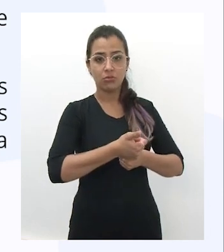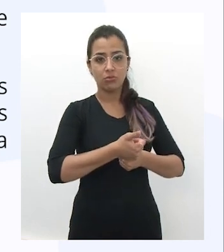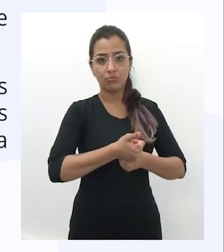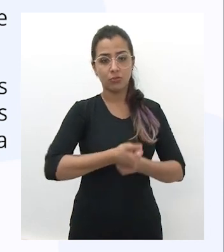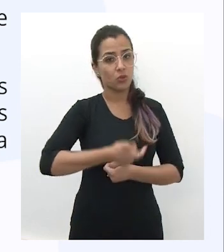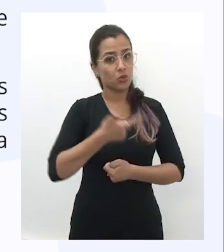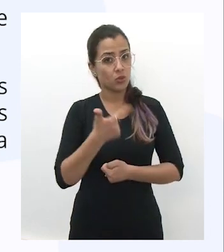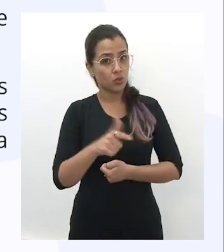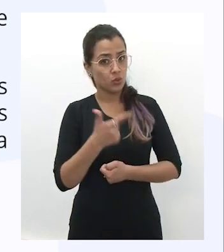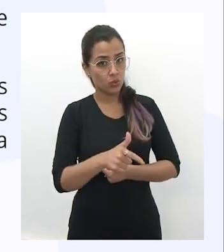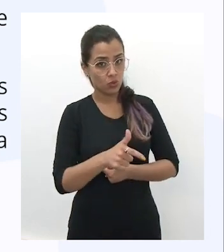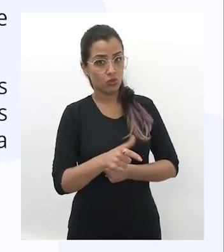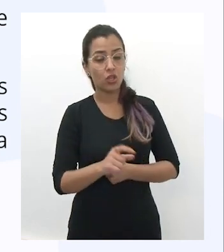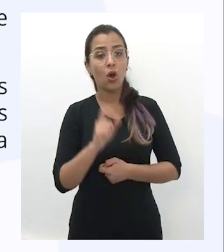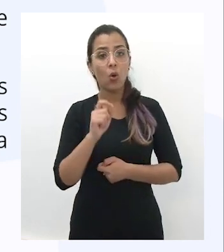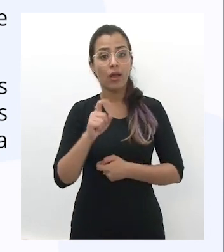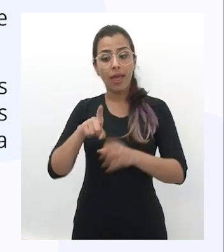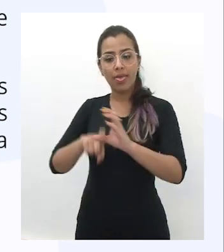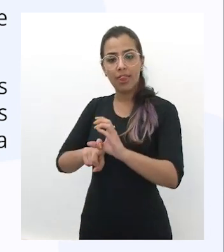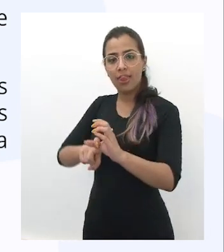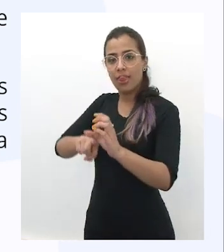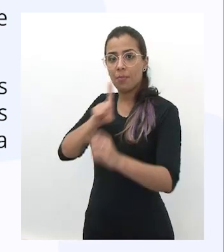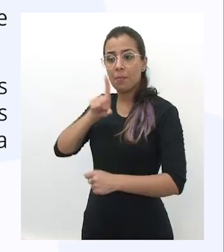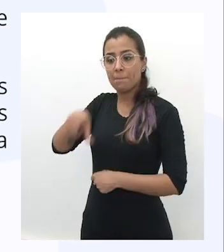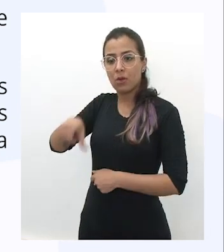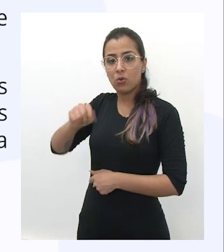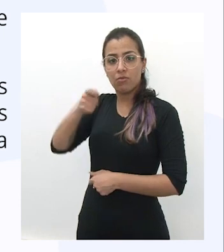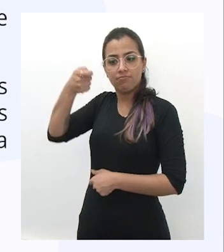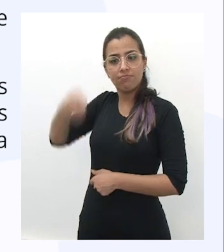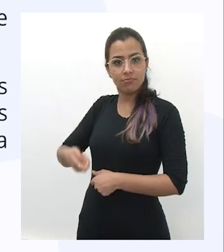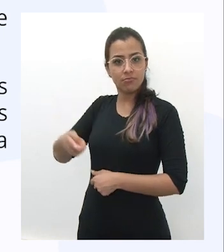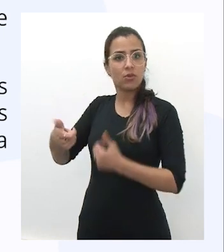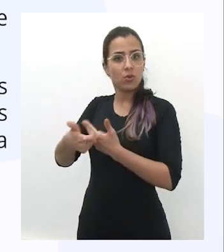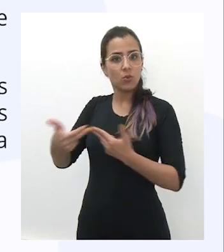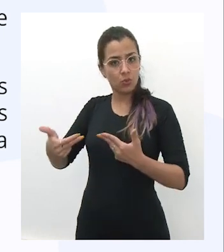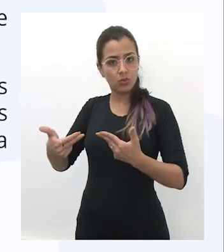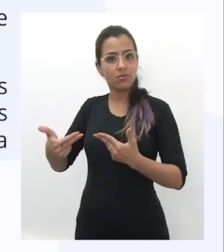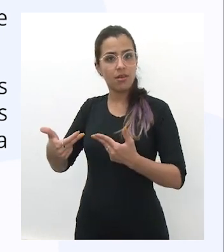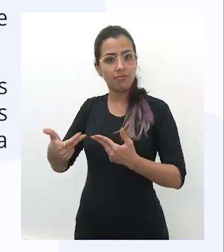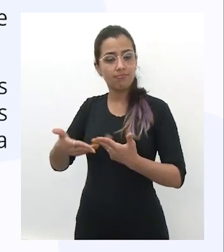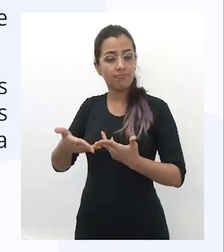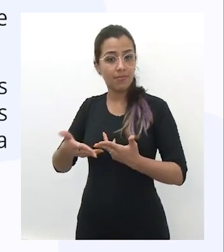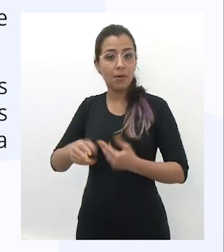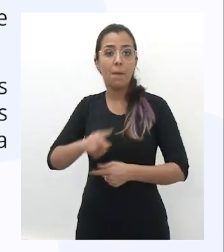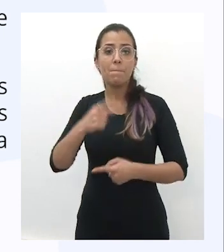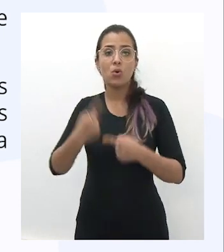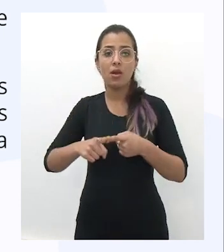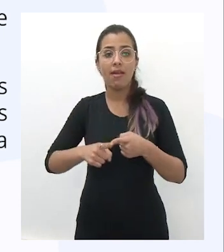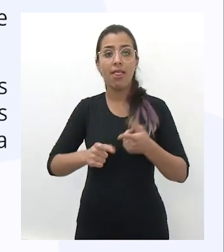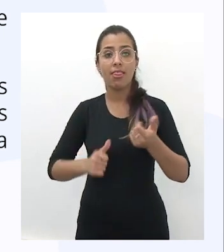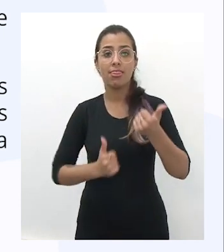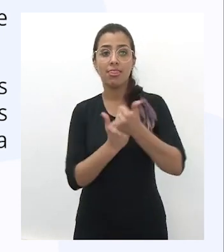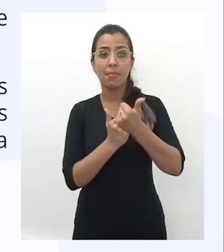tinham, todavia, autonomia na tomada de decisões, que dependiam, portanto, da aprovação do Senado. Olha